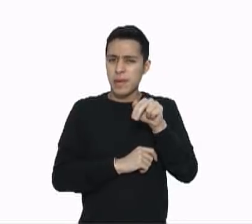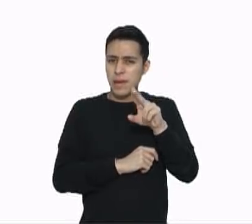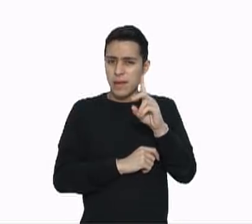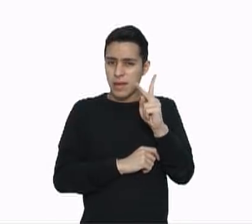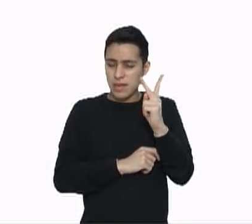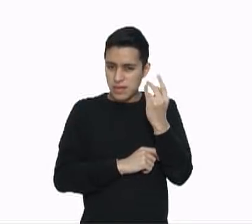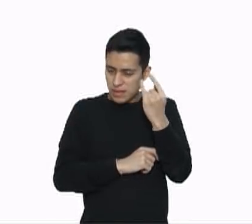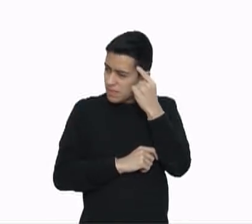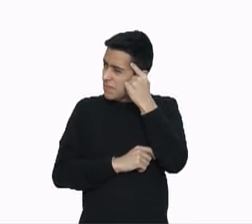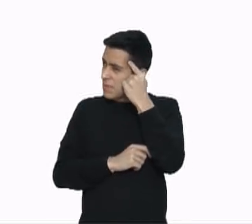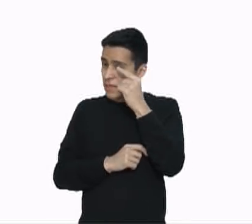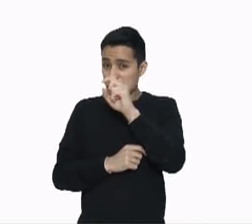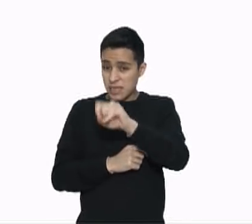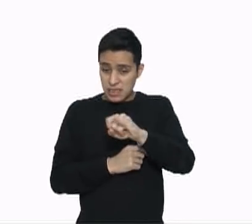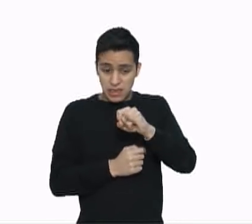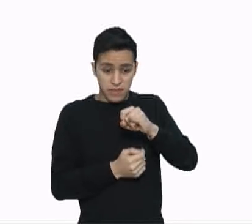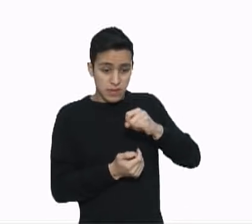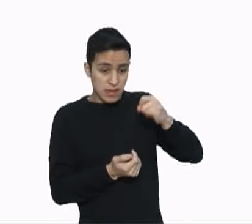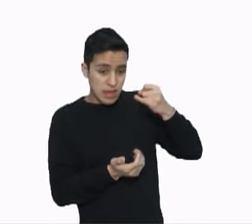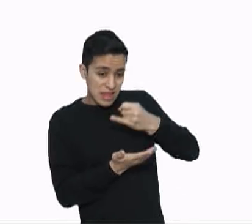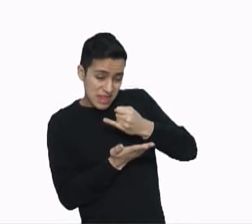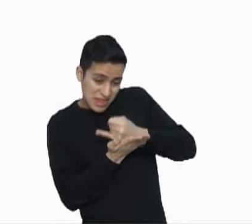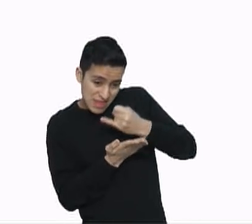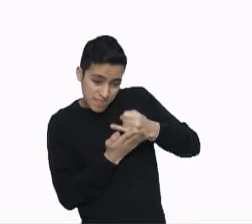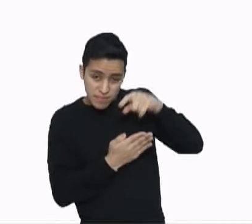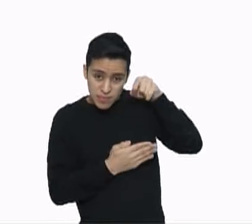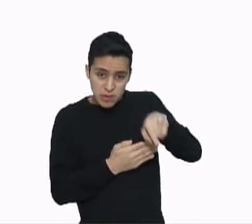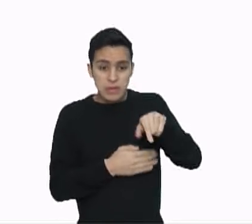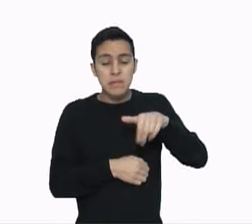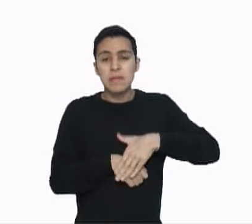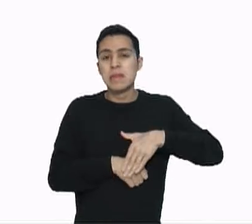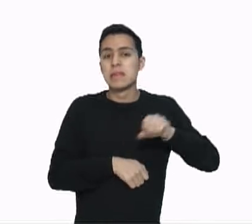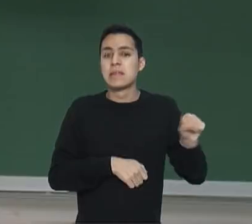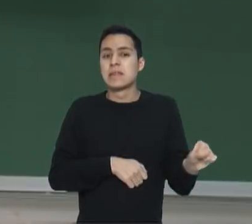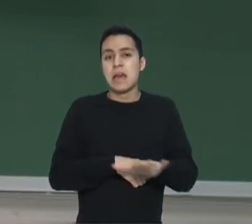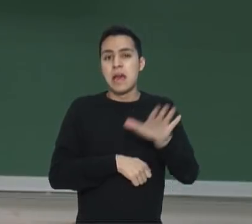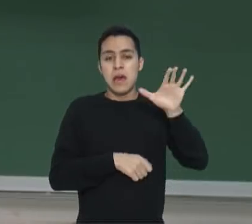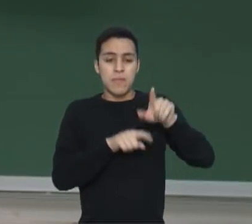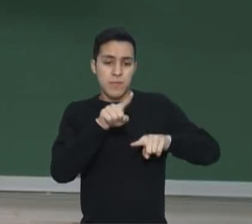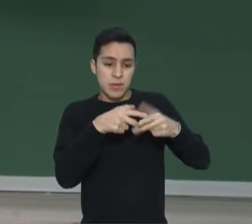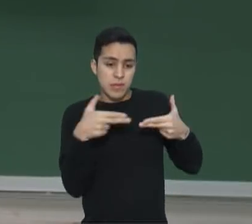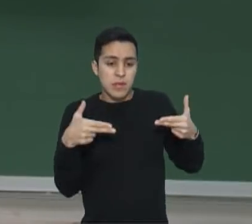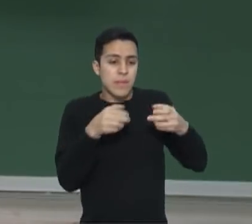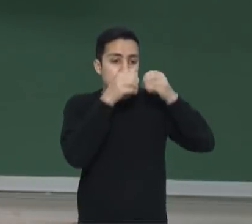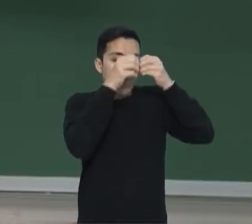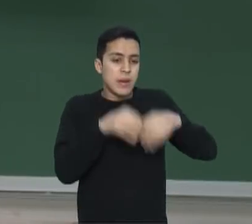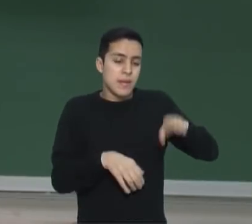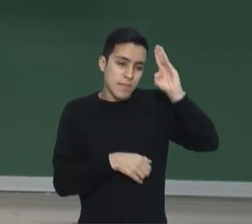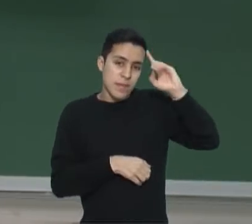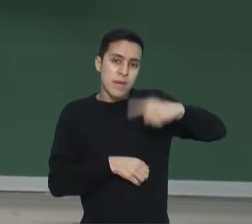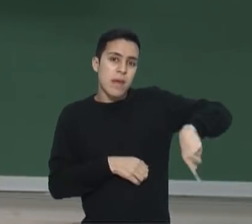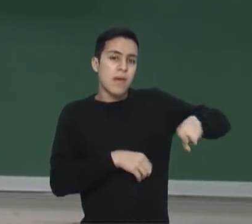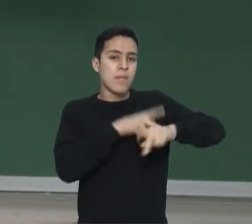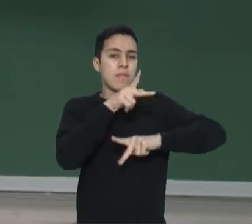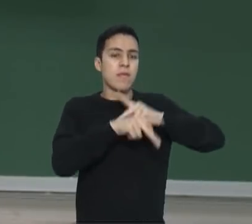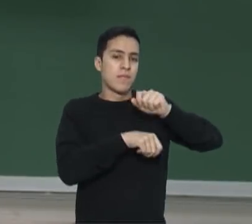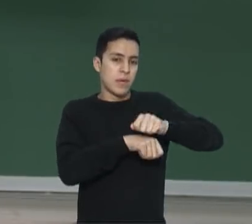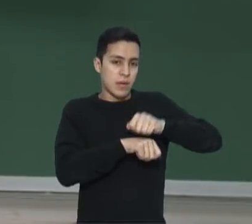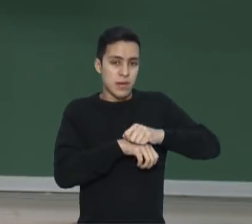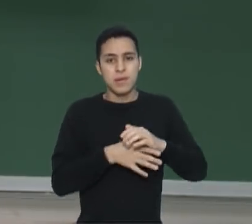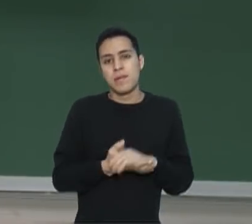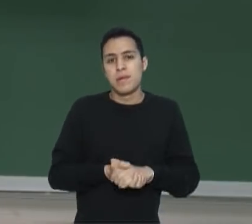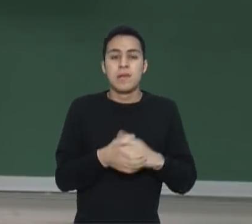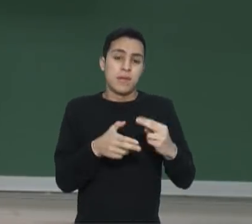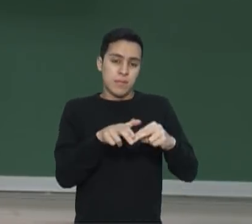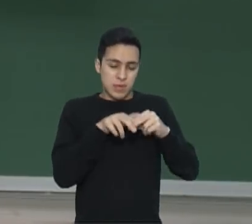se você taxa a produção, você encarece o produto. E o mais prejudicado é a população mais pobre. Por isso